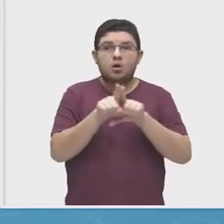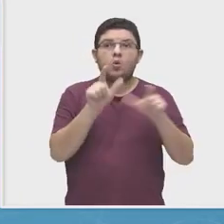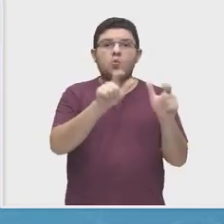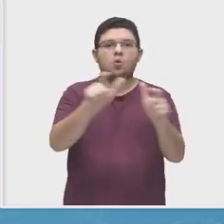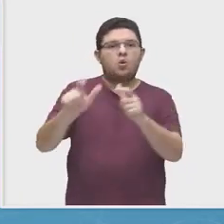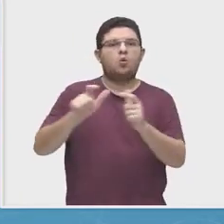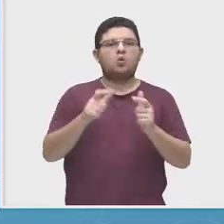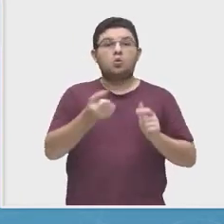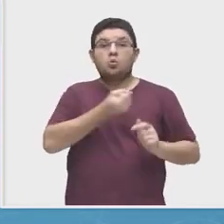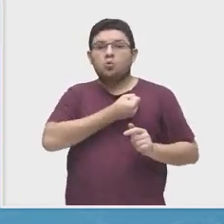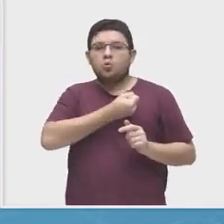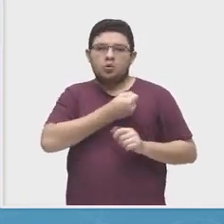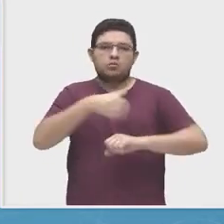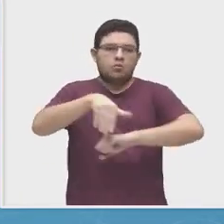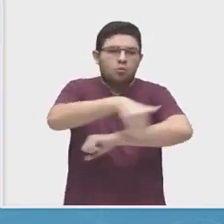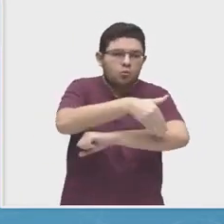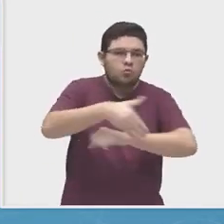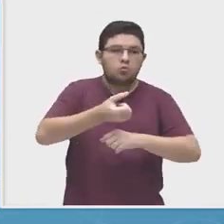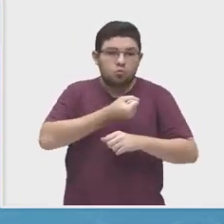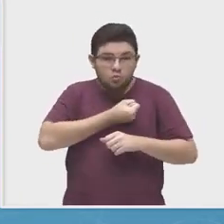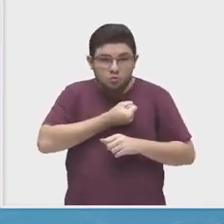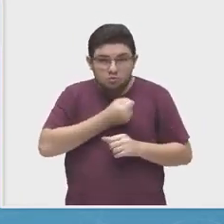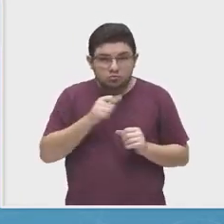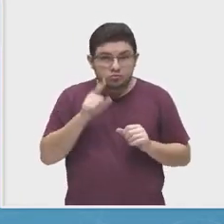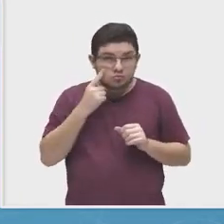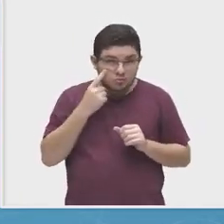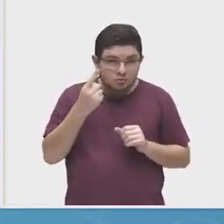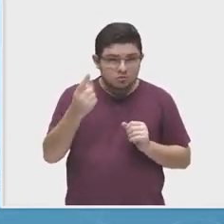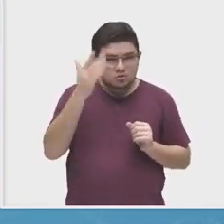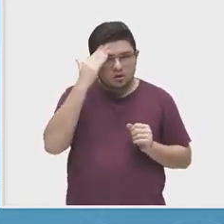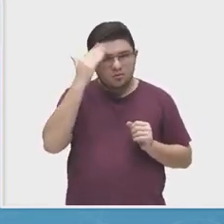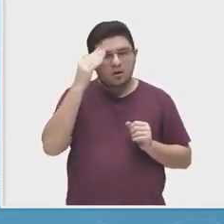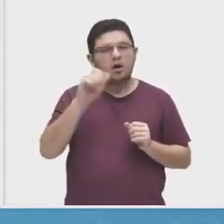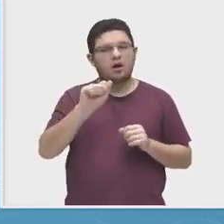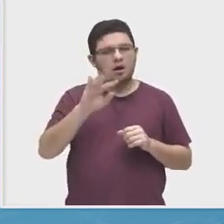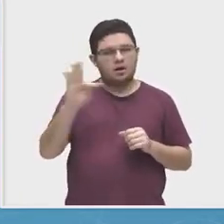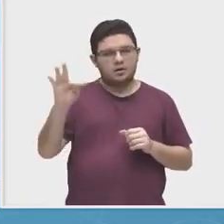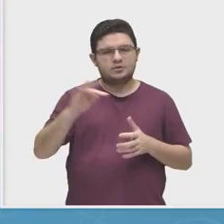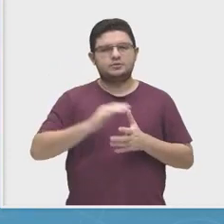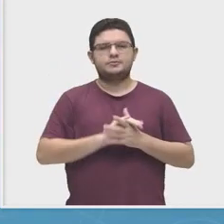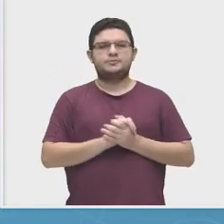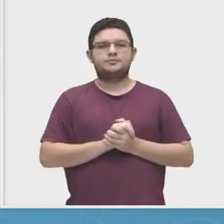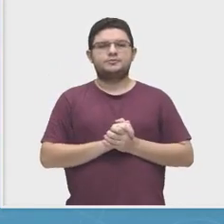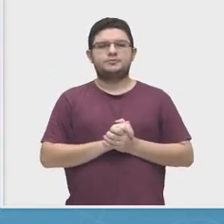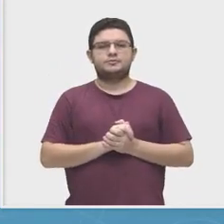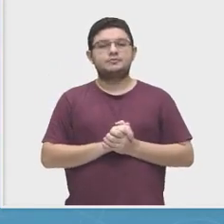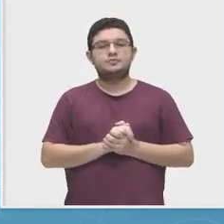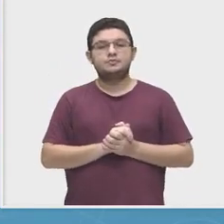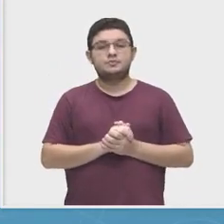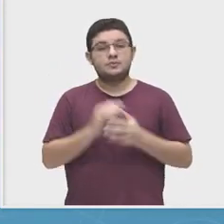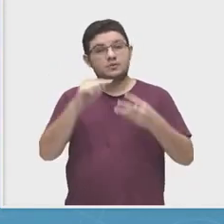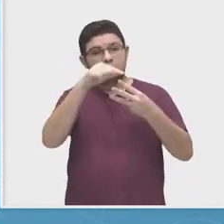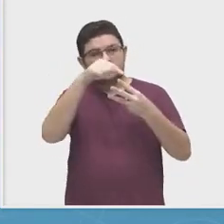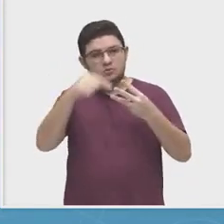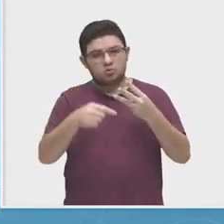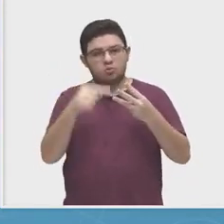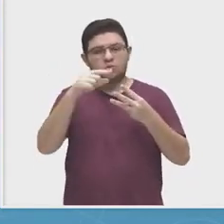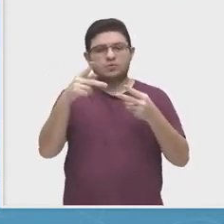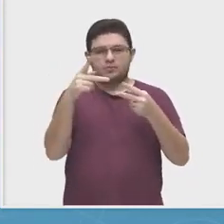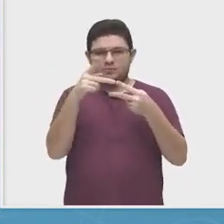Endereço que possui número. Esse é um local bem específico e, portanto, eu utilizo o at. Forma, então, a ideia da